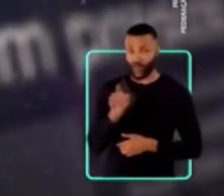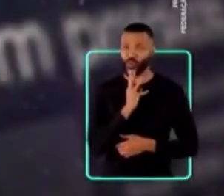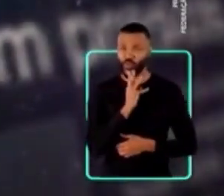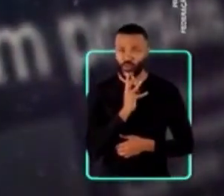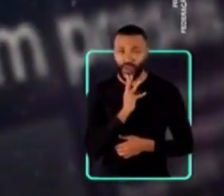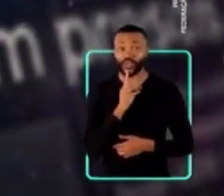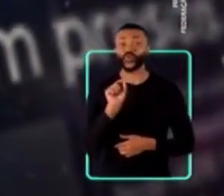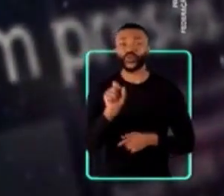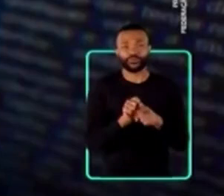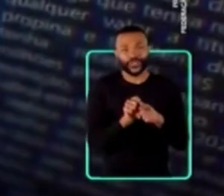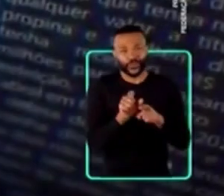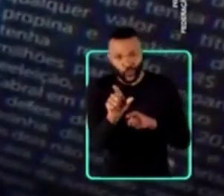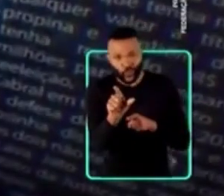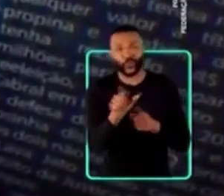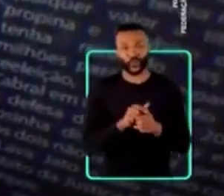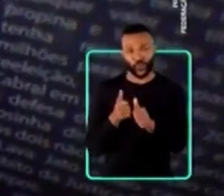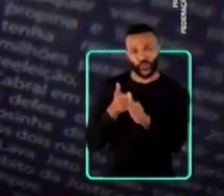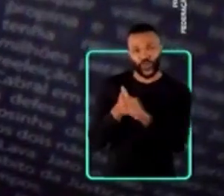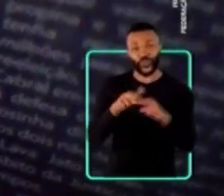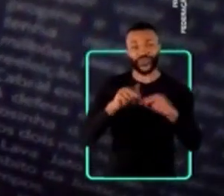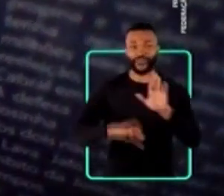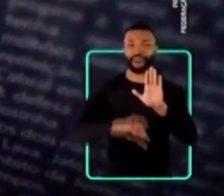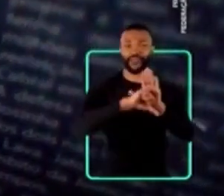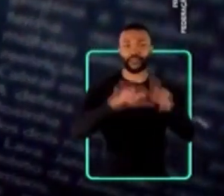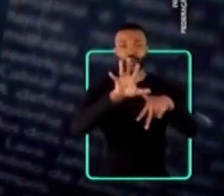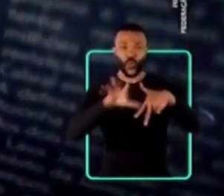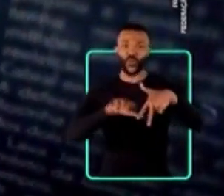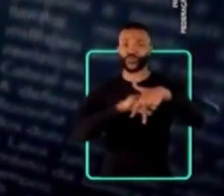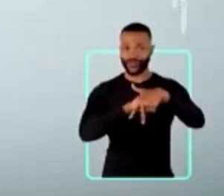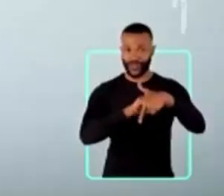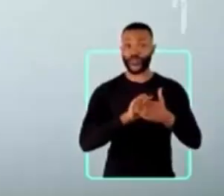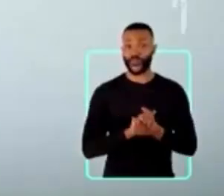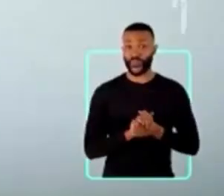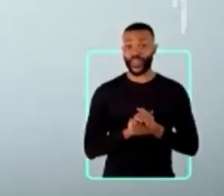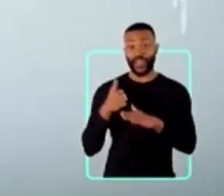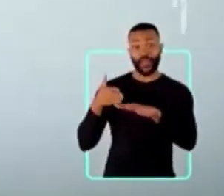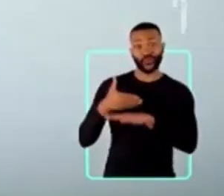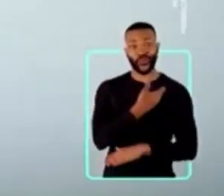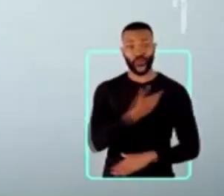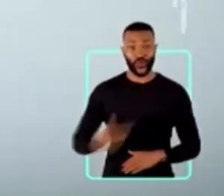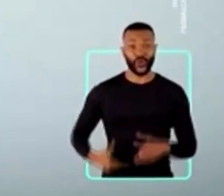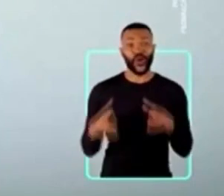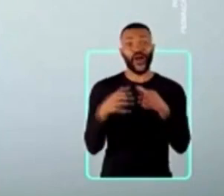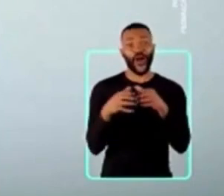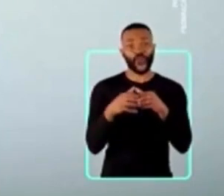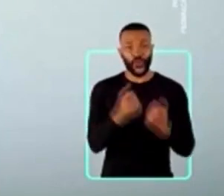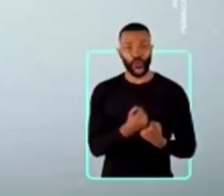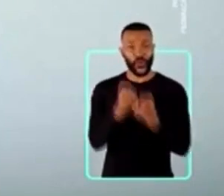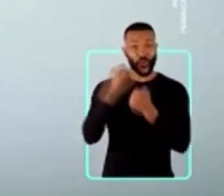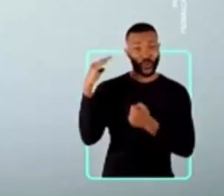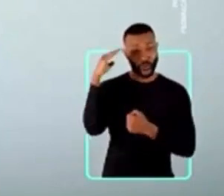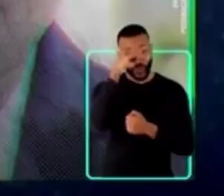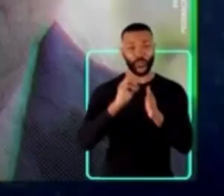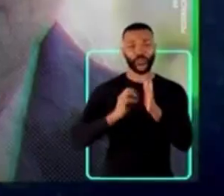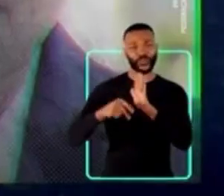se lembra, foi caçado recentemente por crimes de corrupção. Ele havia chegado ao governo do Rio com apoio de Bolsonaro